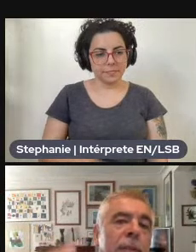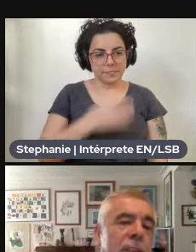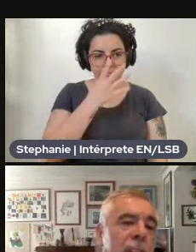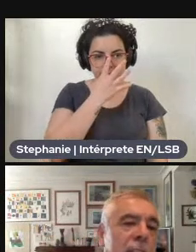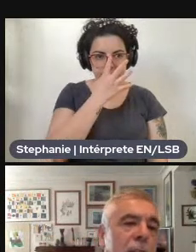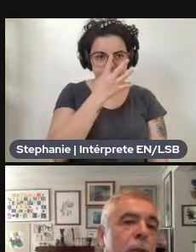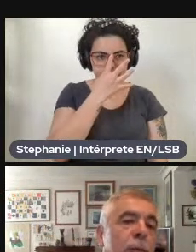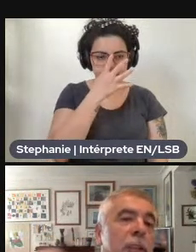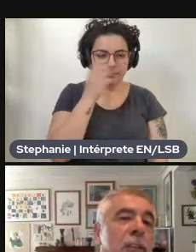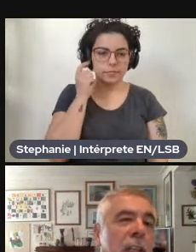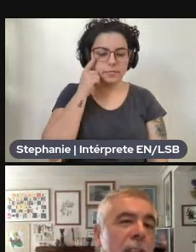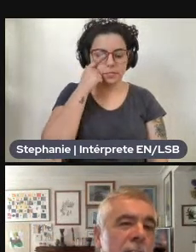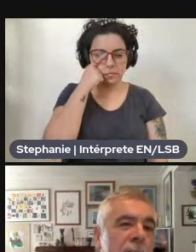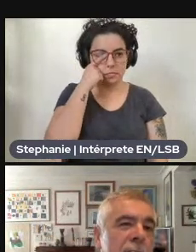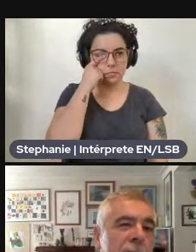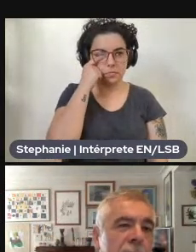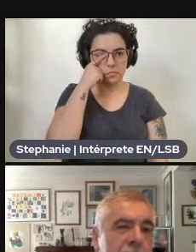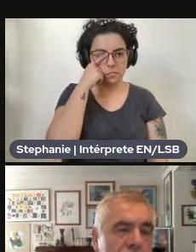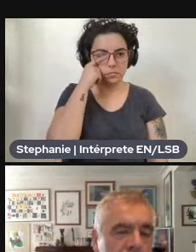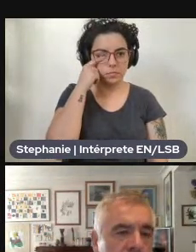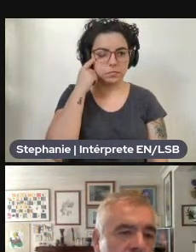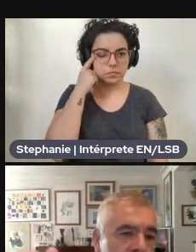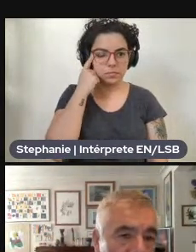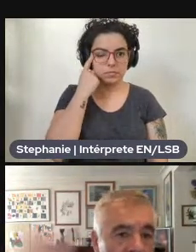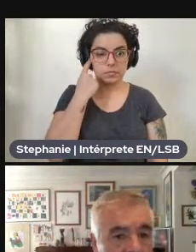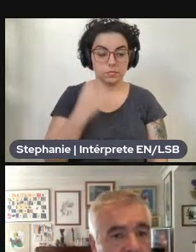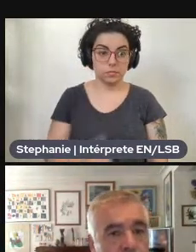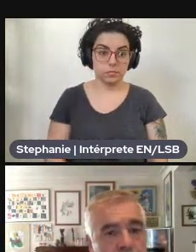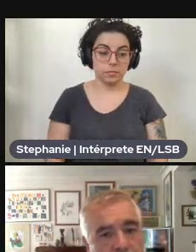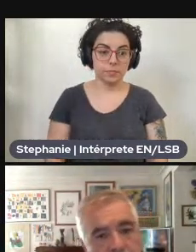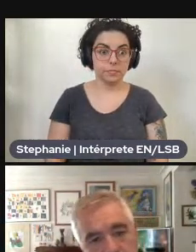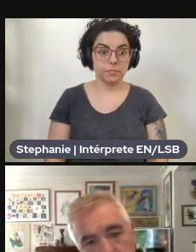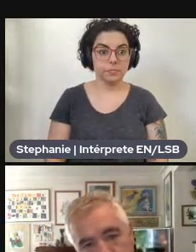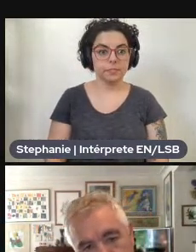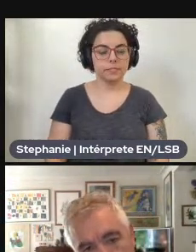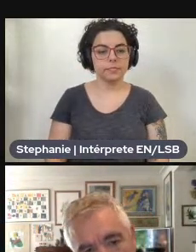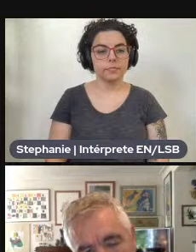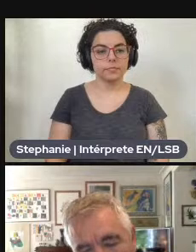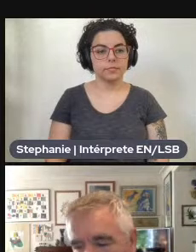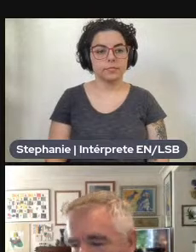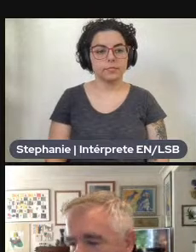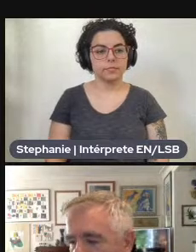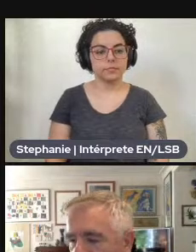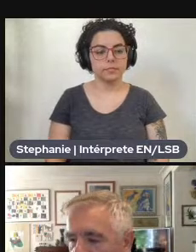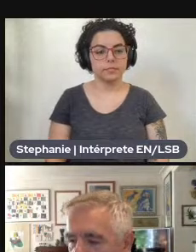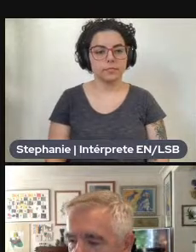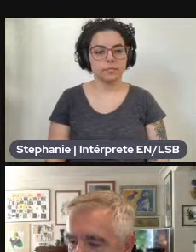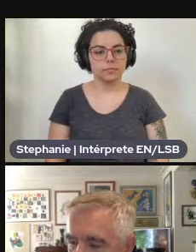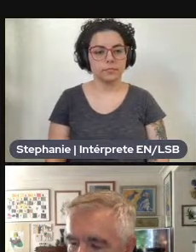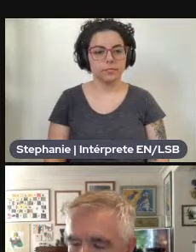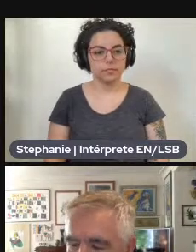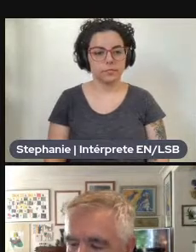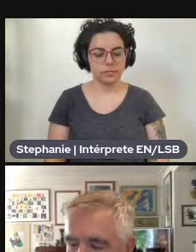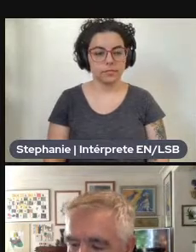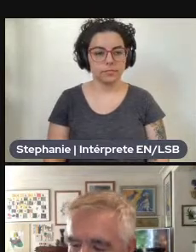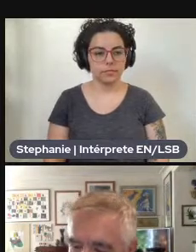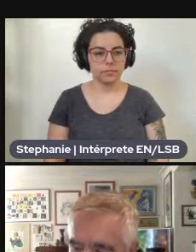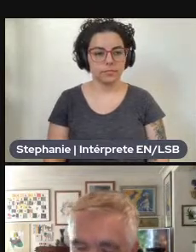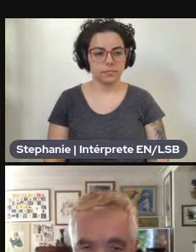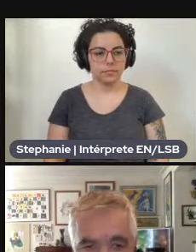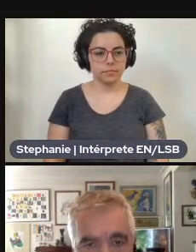prática, representa o potencial de significação. Não esqueçamos que esta é uma teoria, digamos assim, é uma